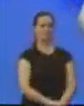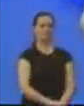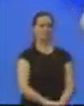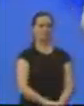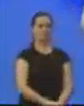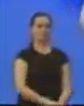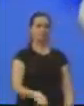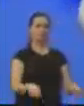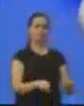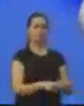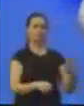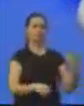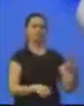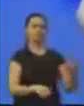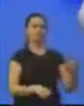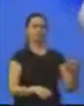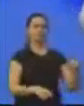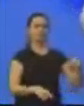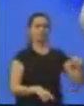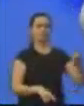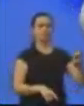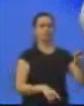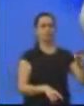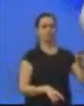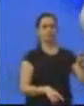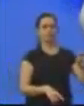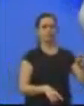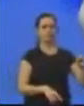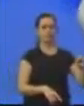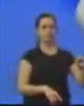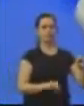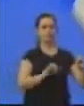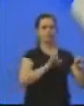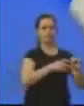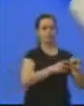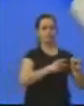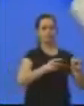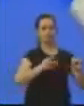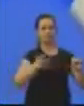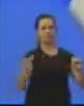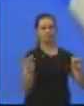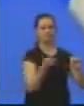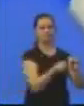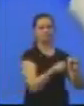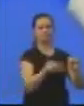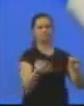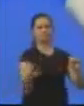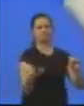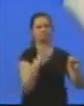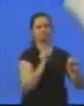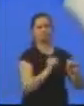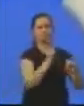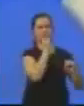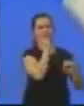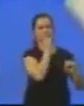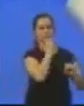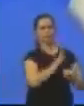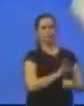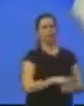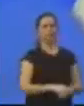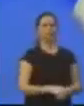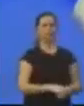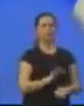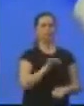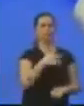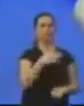Um outro caso de limites são limites infinitos. Então, vamos ver o que é isso. O que são limites infinitos? Vamos ver alguns exemplos. Por exemplo, pega